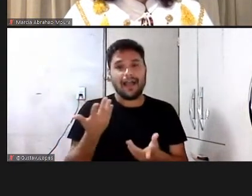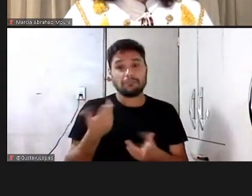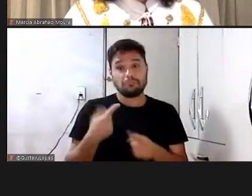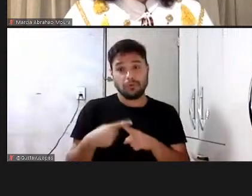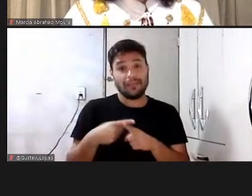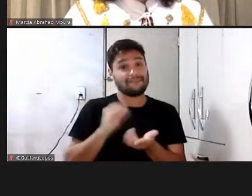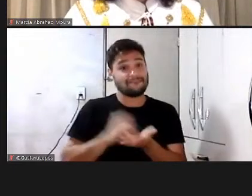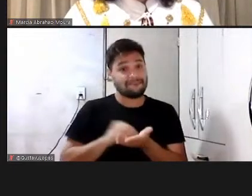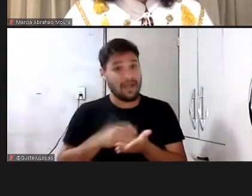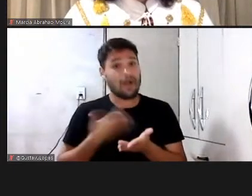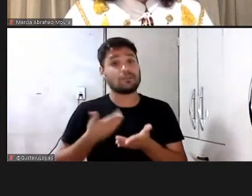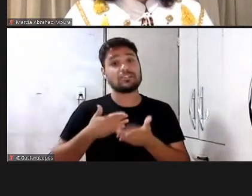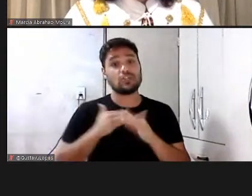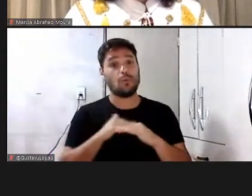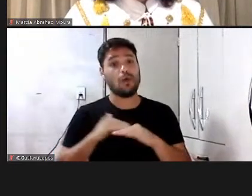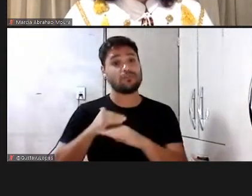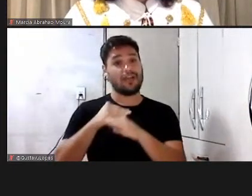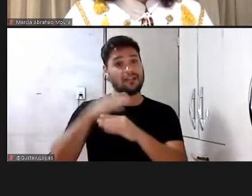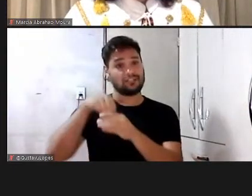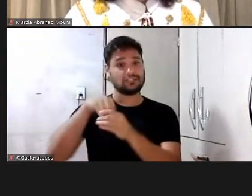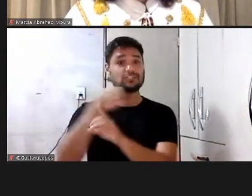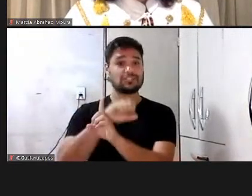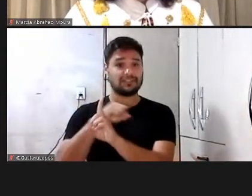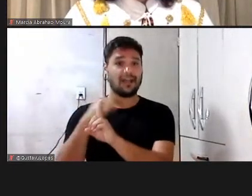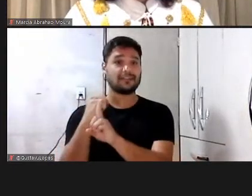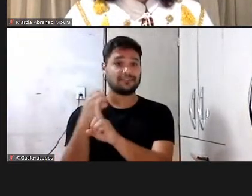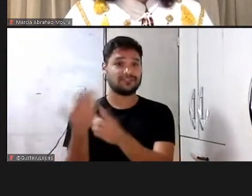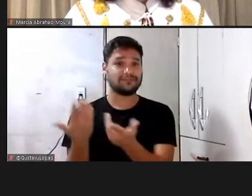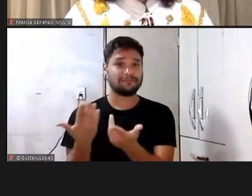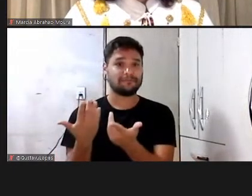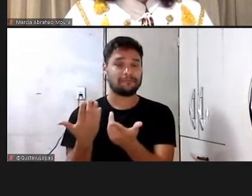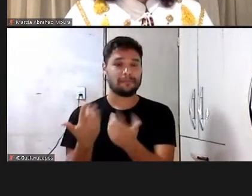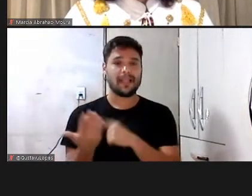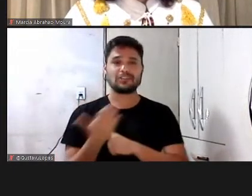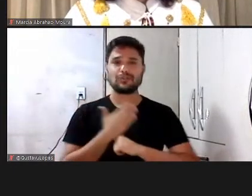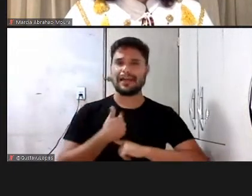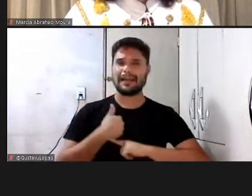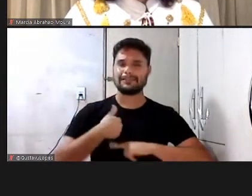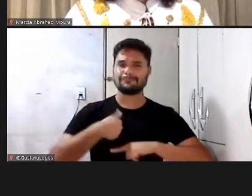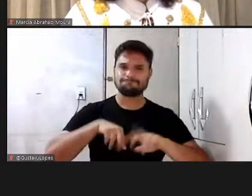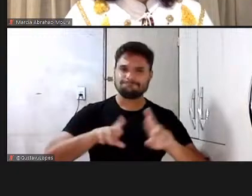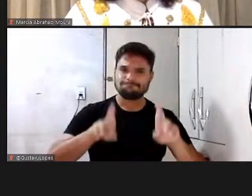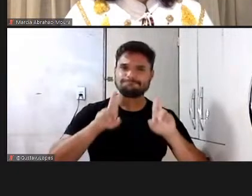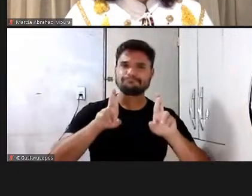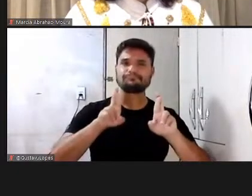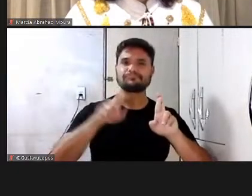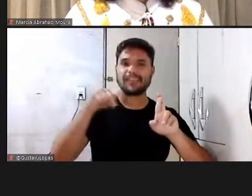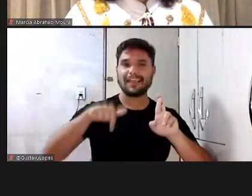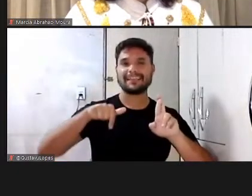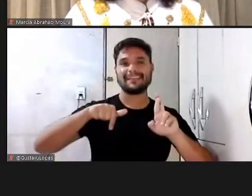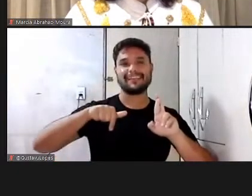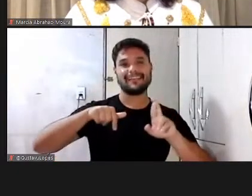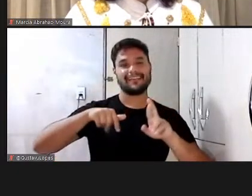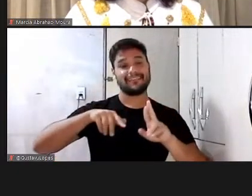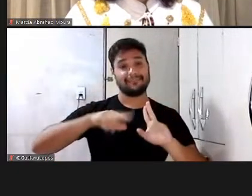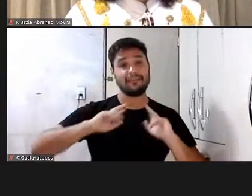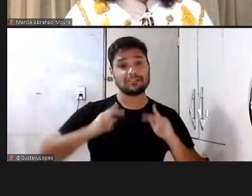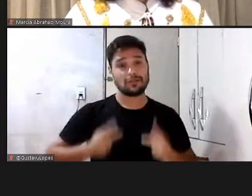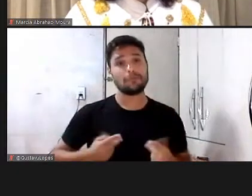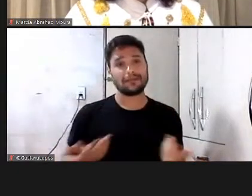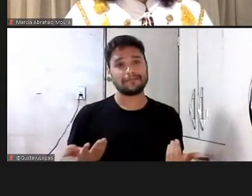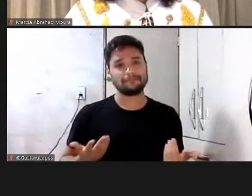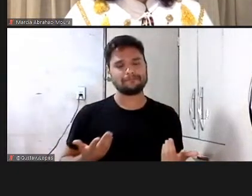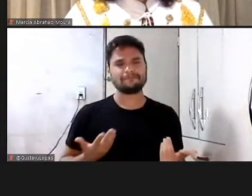social em nossas sociedades, alimentando nosso espírito com esperança e fé na humanidade. Muita